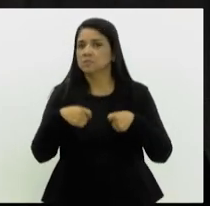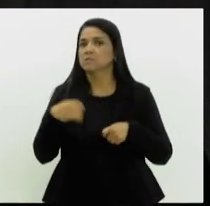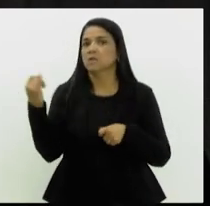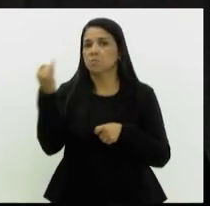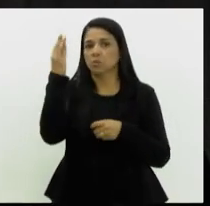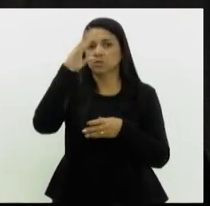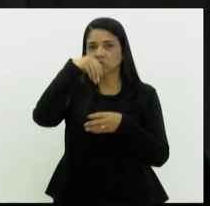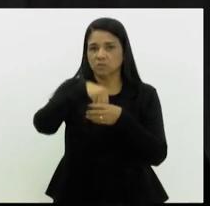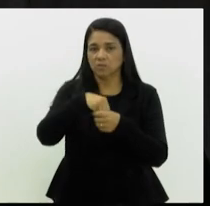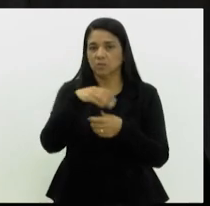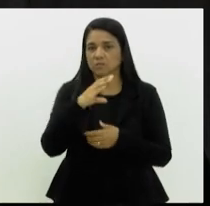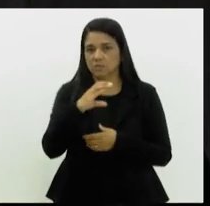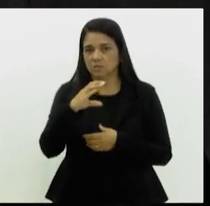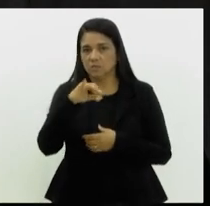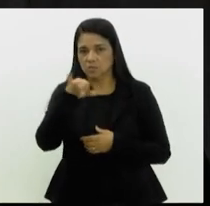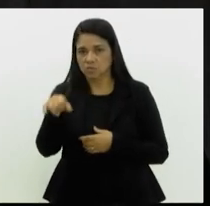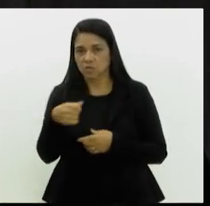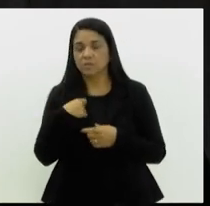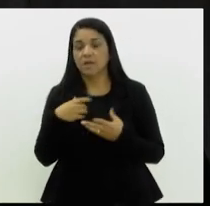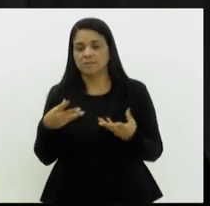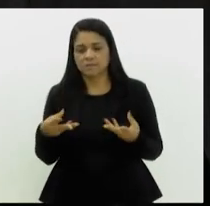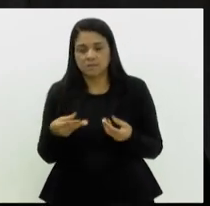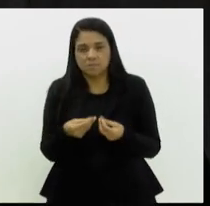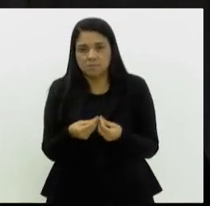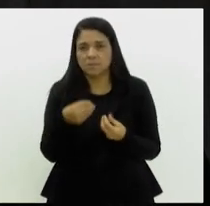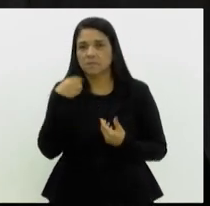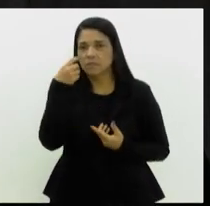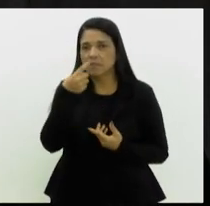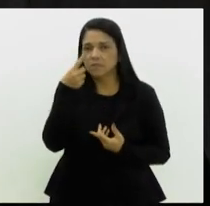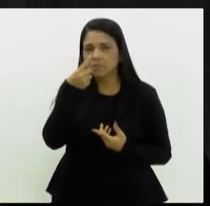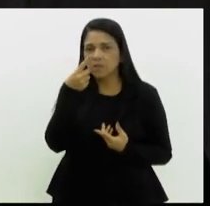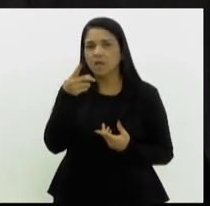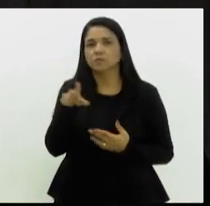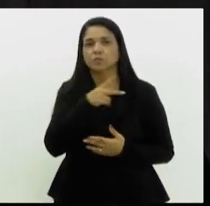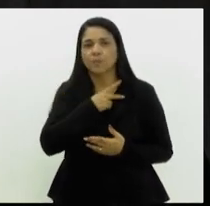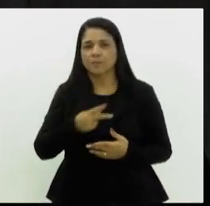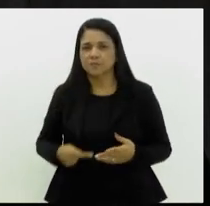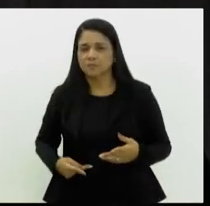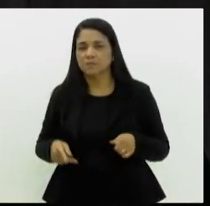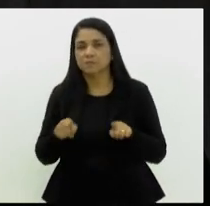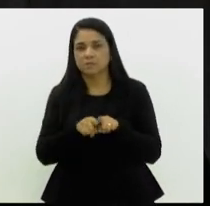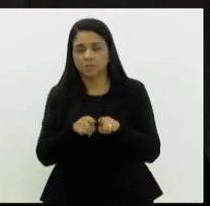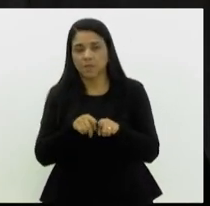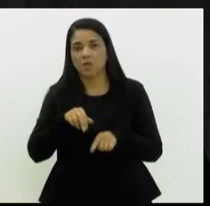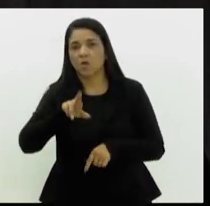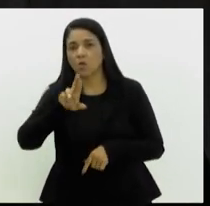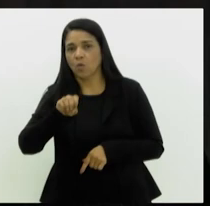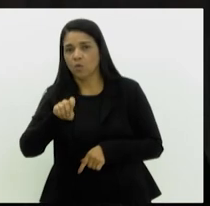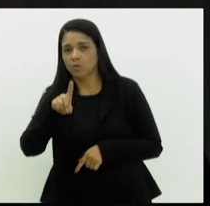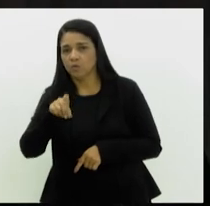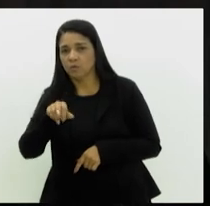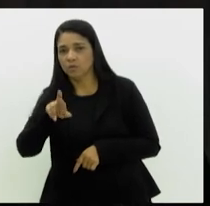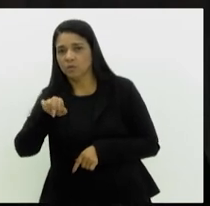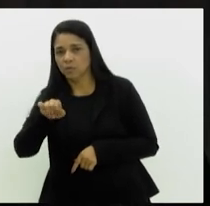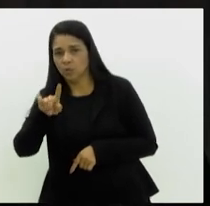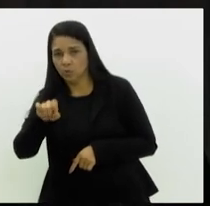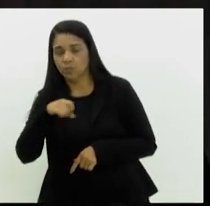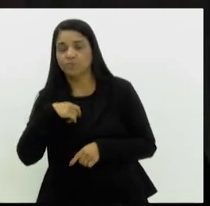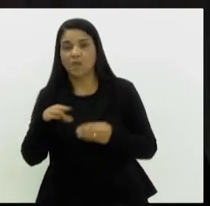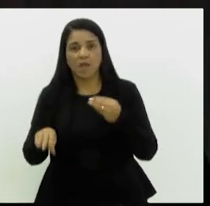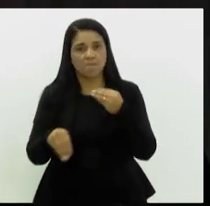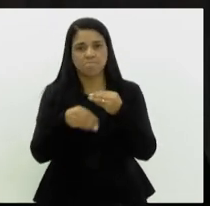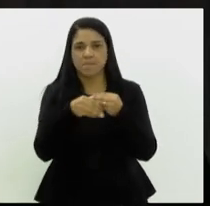CCJ, a sensibilidade dos deputados e das deputadas, do presidente da casa, entendendo que essa emenda